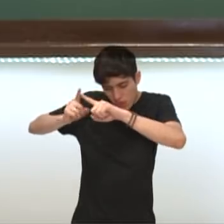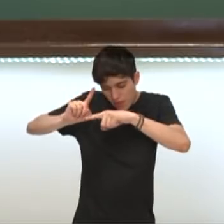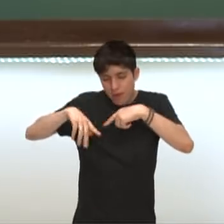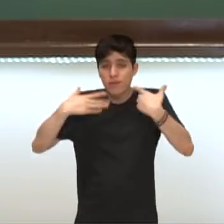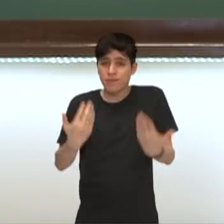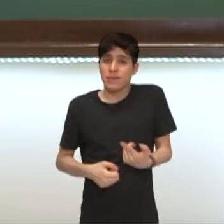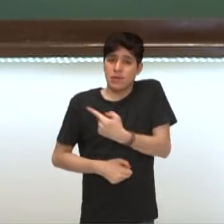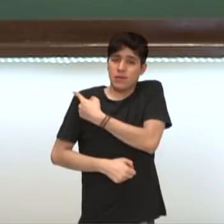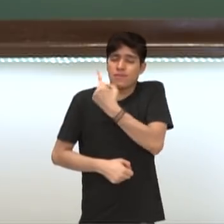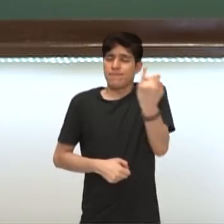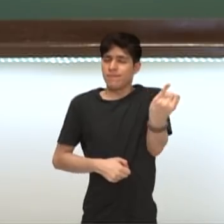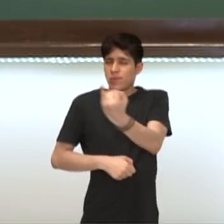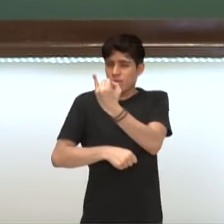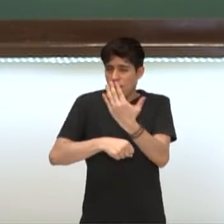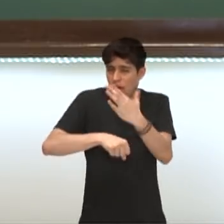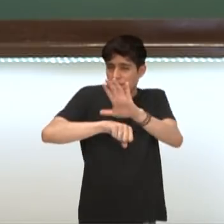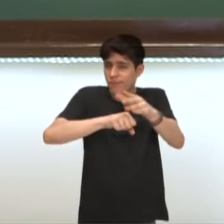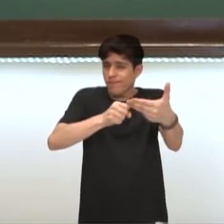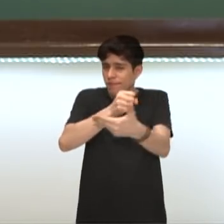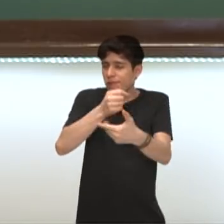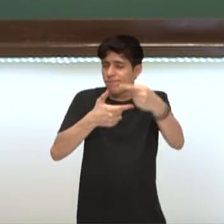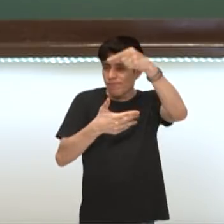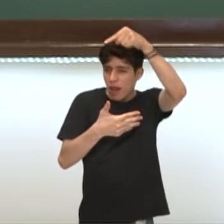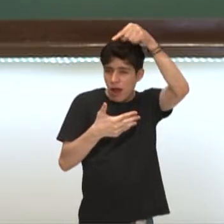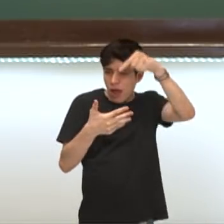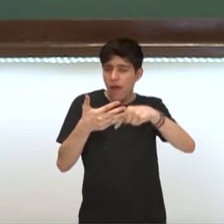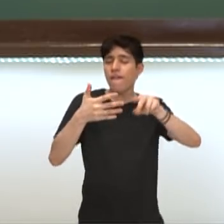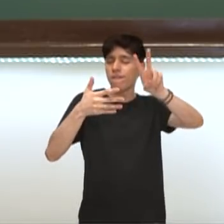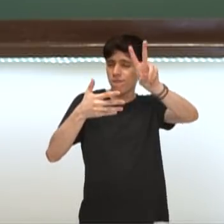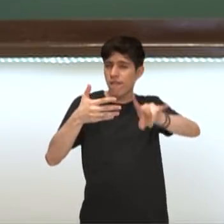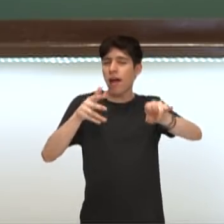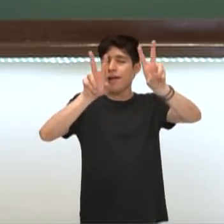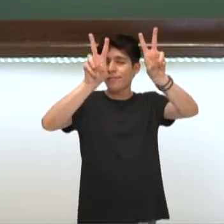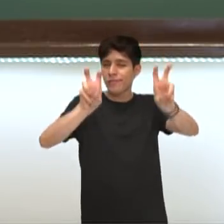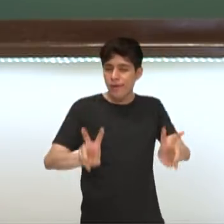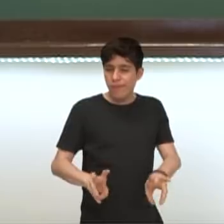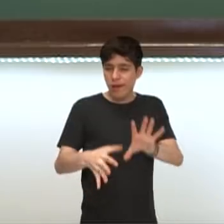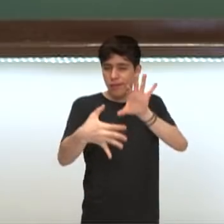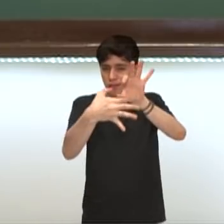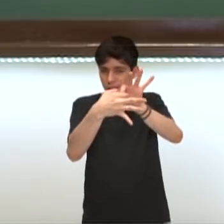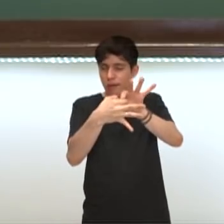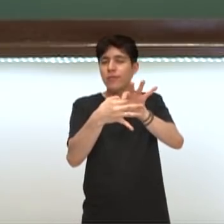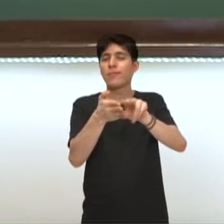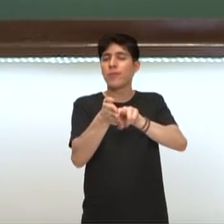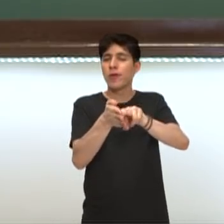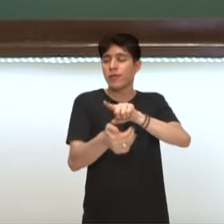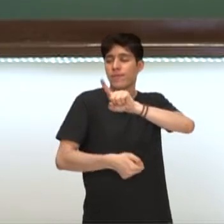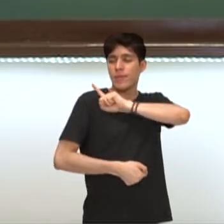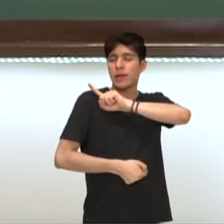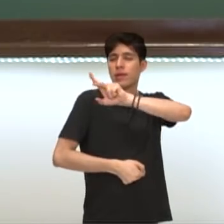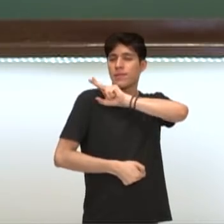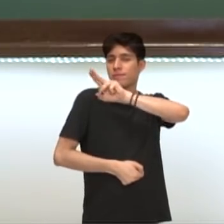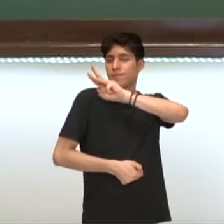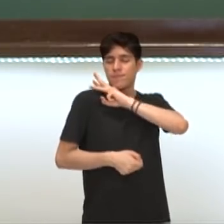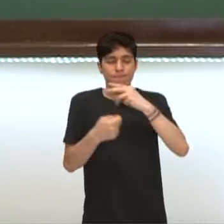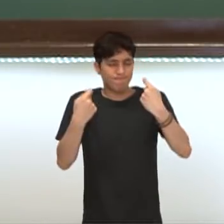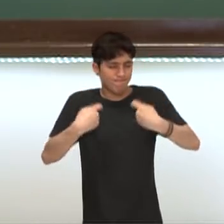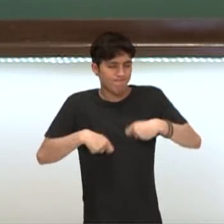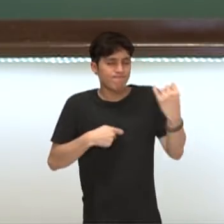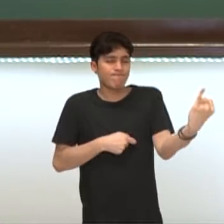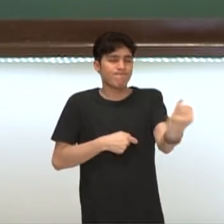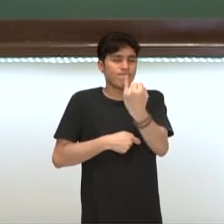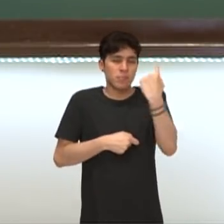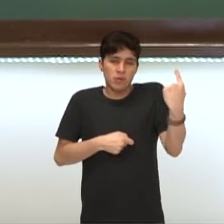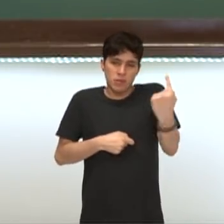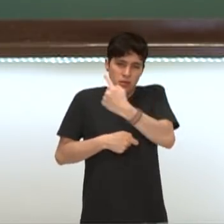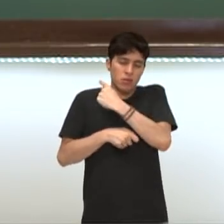extrema importância ali que vai fundamentar muitos assuntos que a gente vai ver na biologia no primeiro, no segundo e no terceiro ano. Por isso é sempre muito importante.